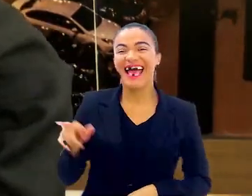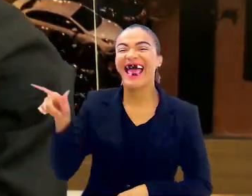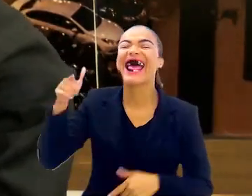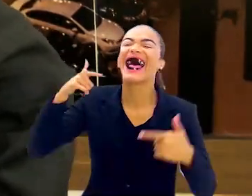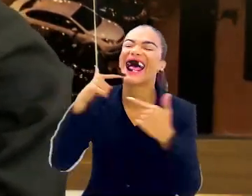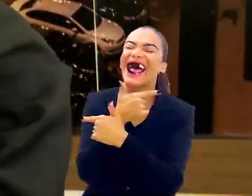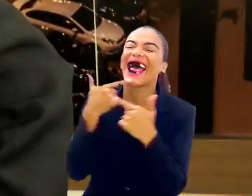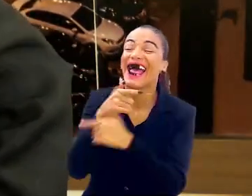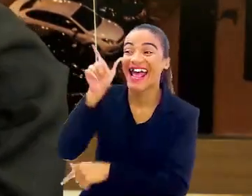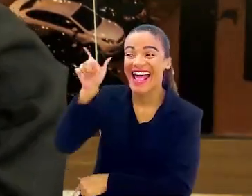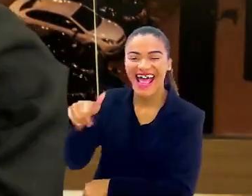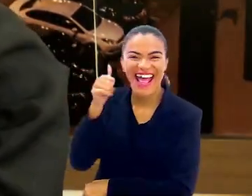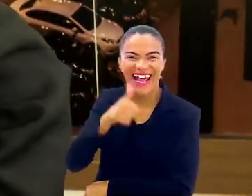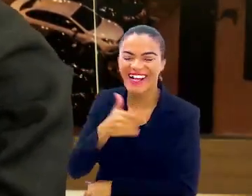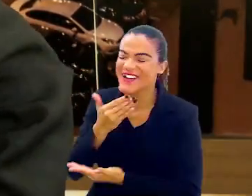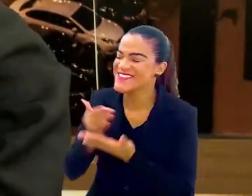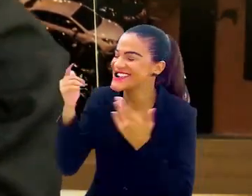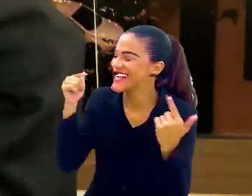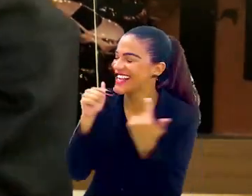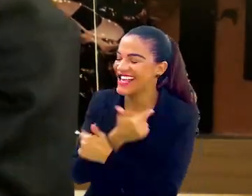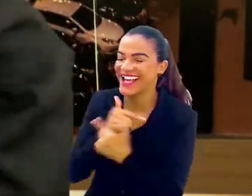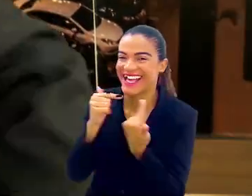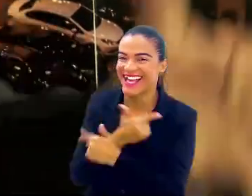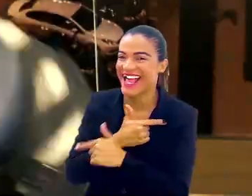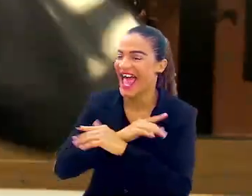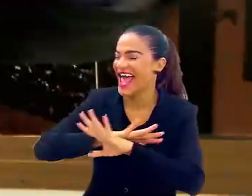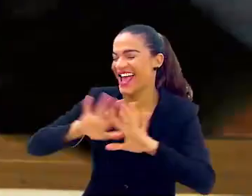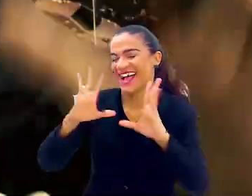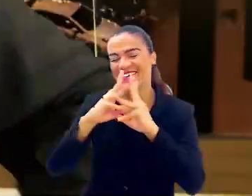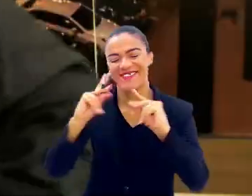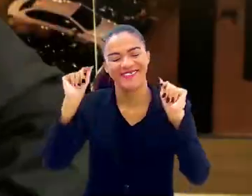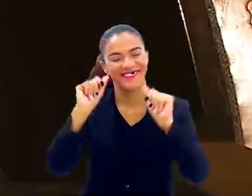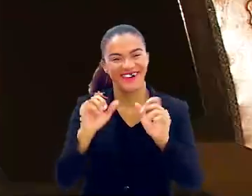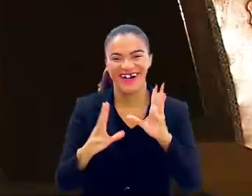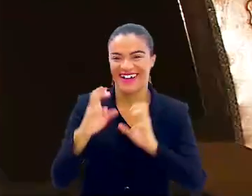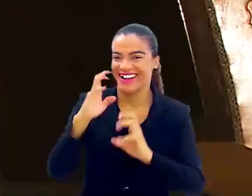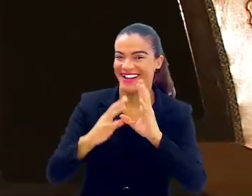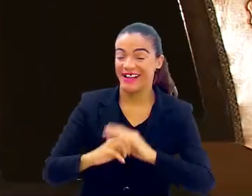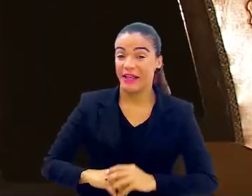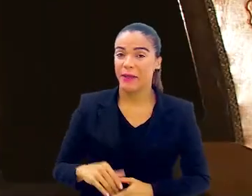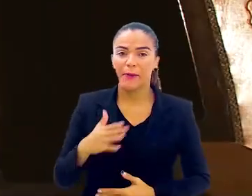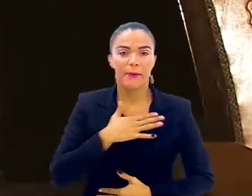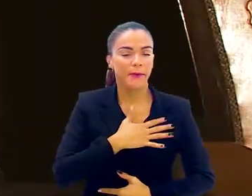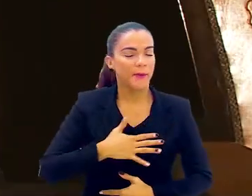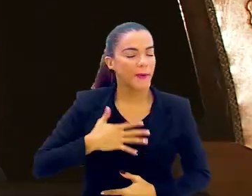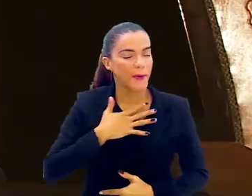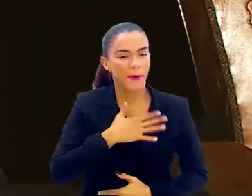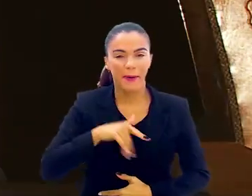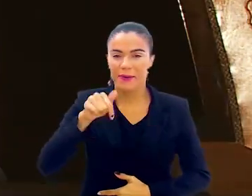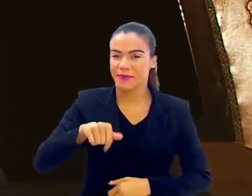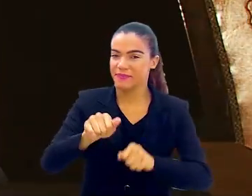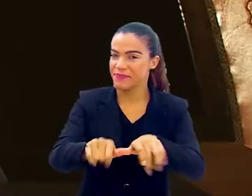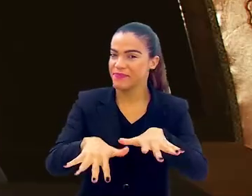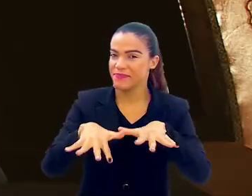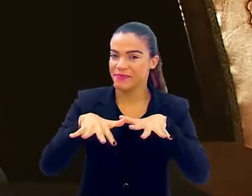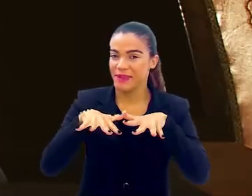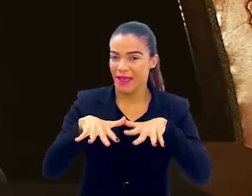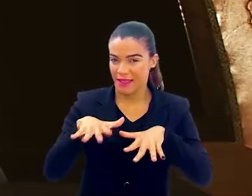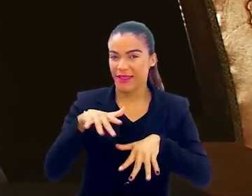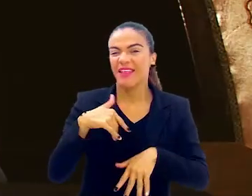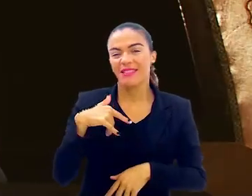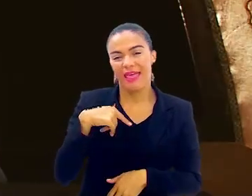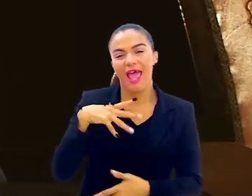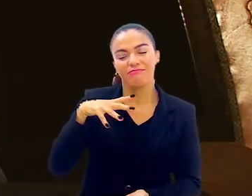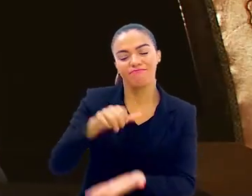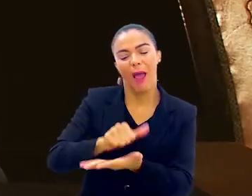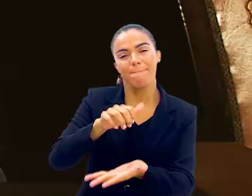Ela que era briguenta, ela começou a rir. Ali acabou a briga. Gosto muito desse parlamento. Aqui está